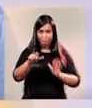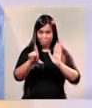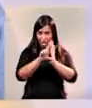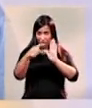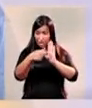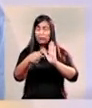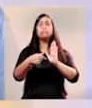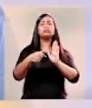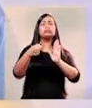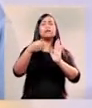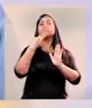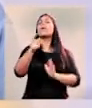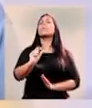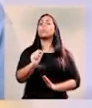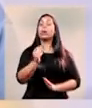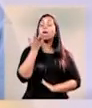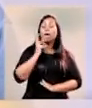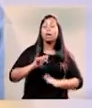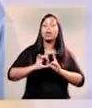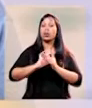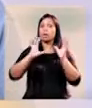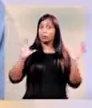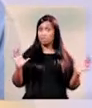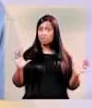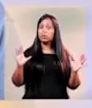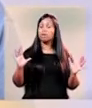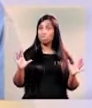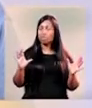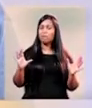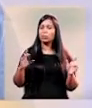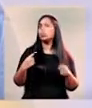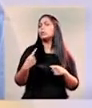ECA preconiza que a criança esteja livre